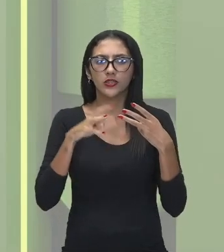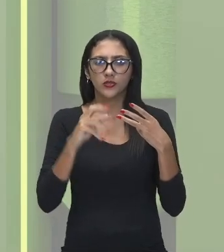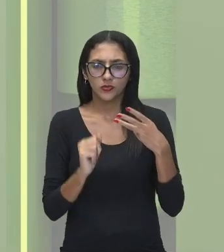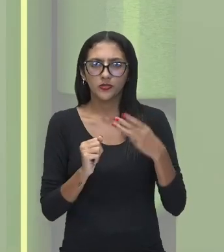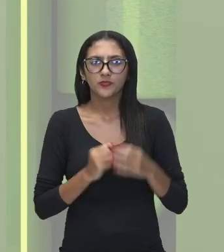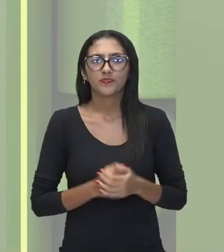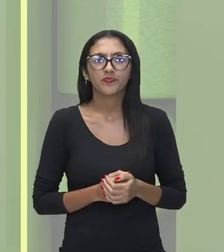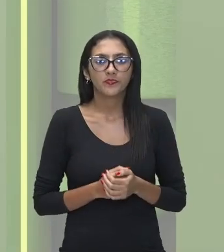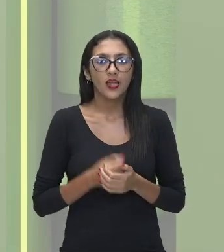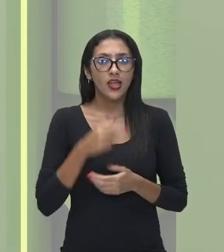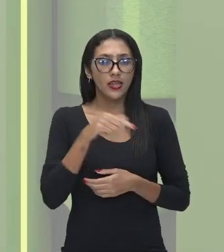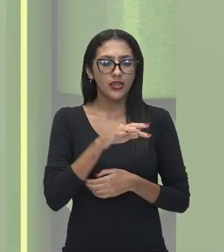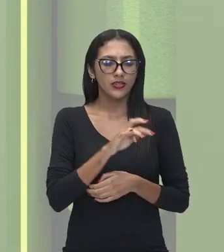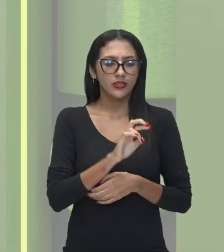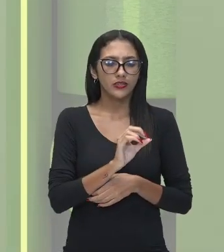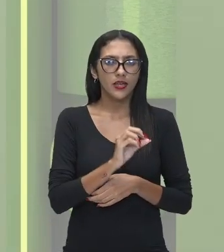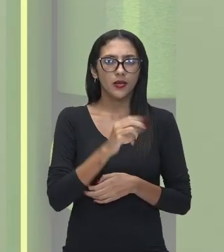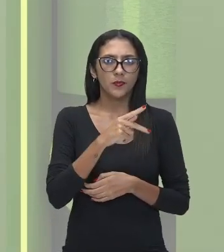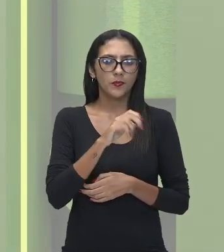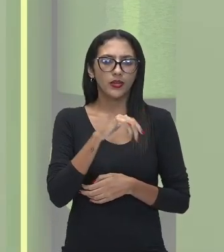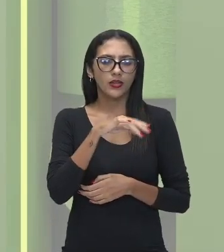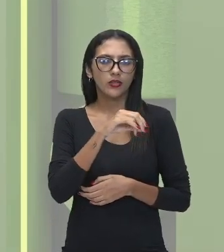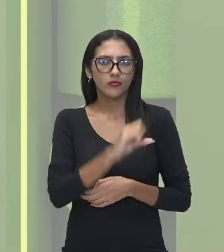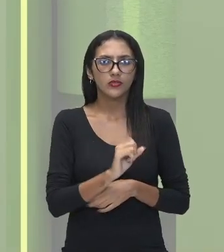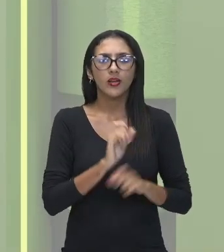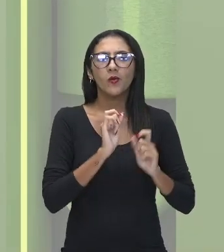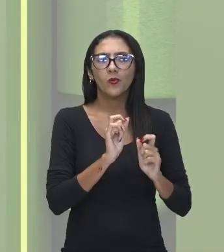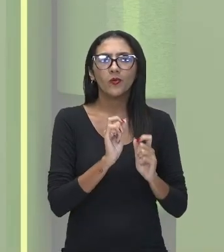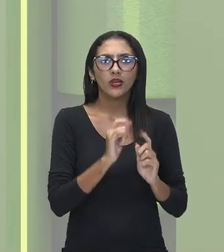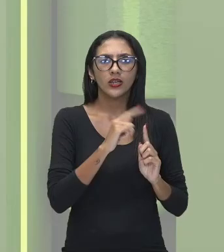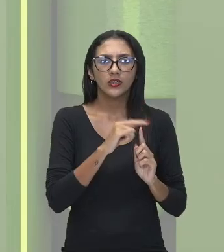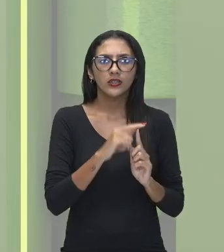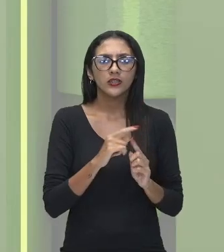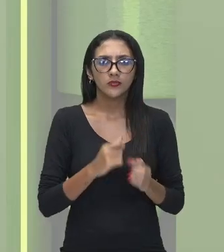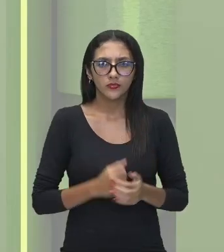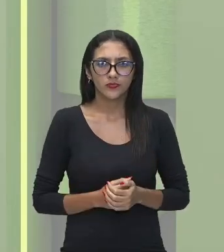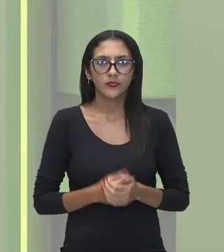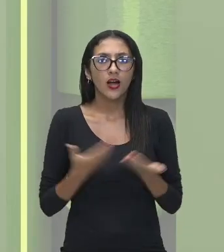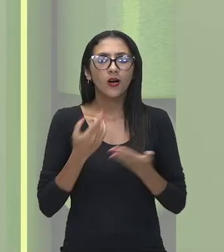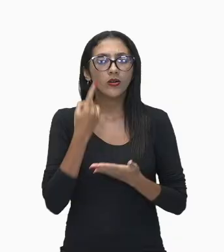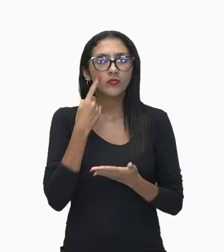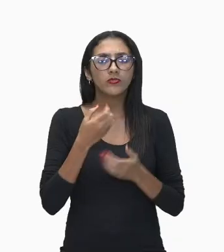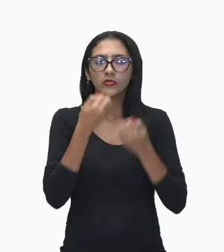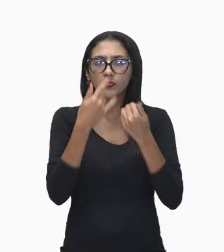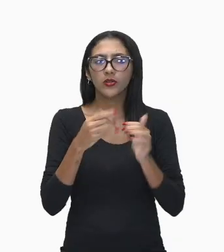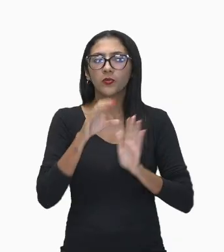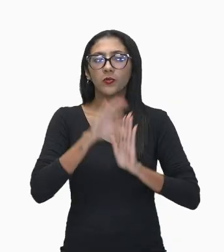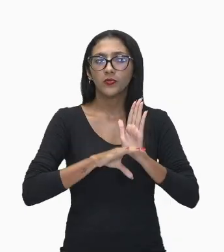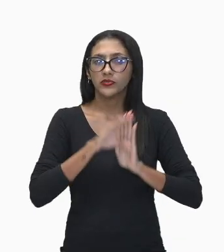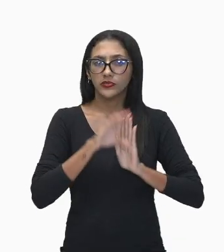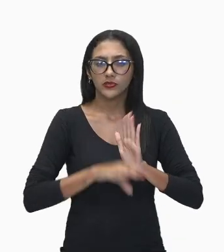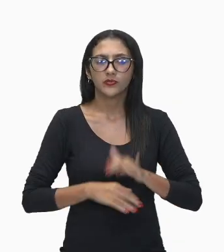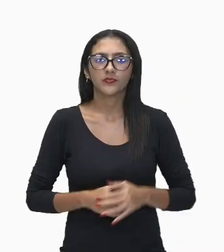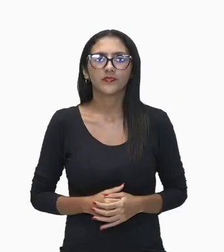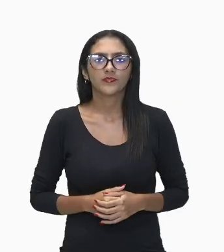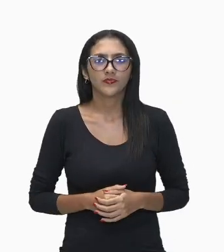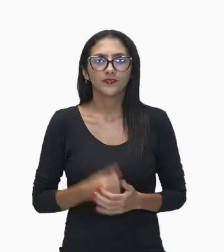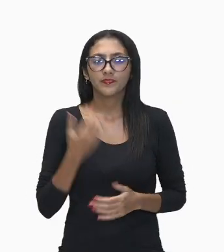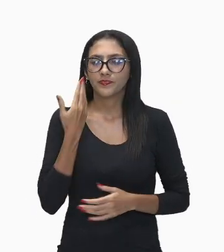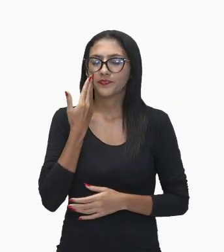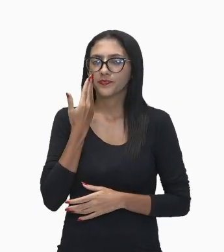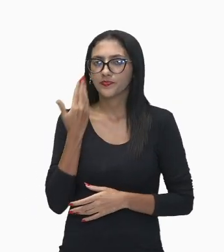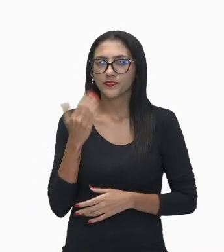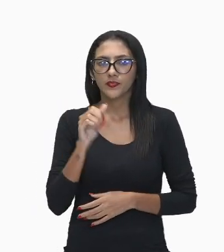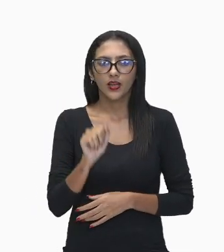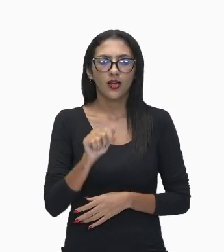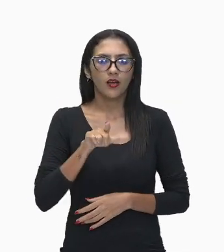pertencem à classe dos alcadienos. Então, agora nós vamos conhecer o conceito dos alcadienos. Os alcadienos,